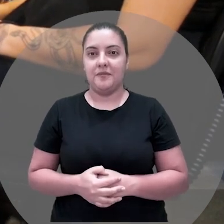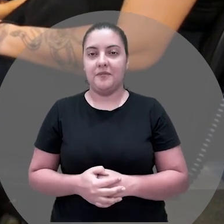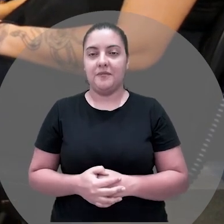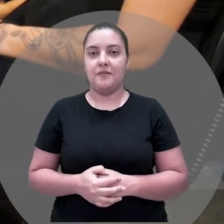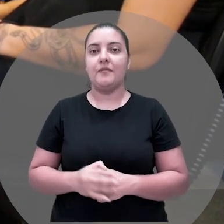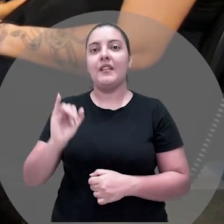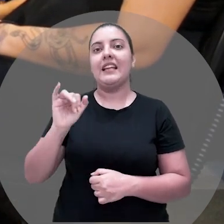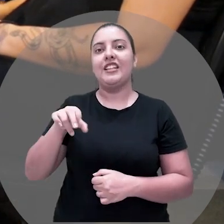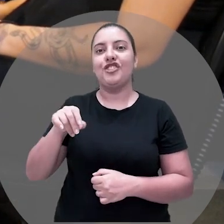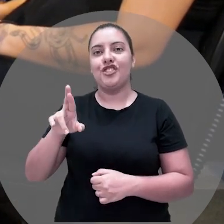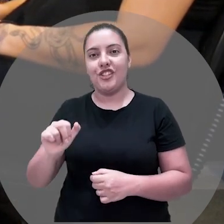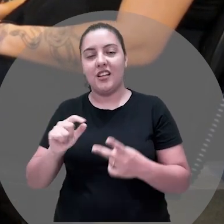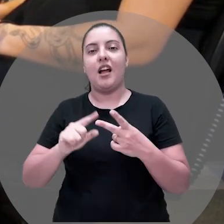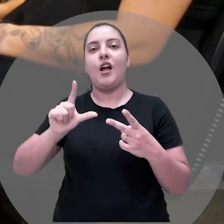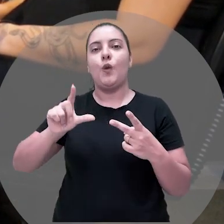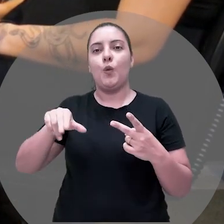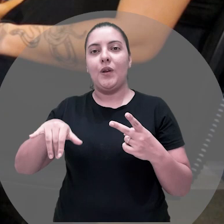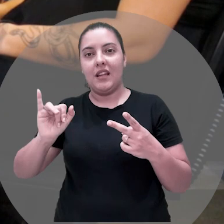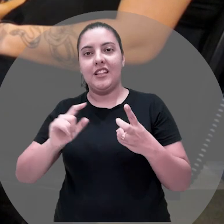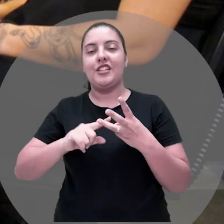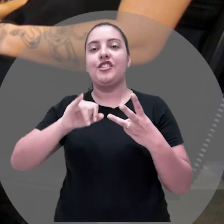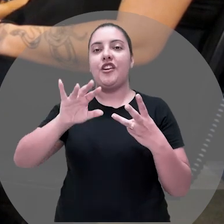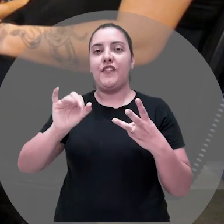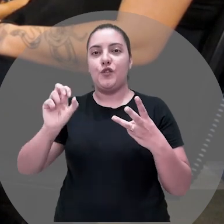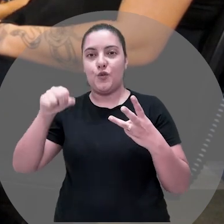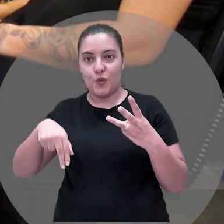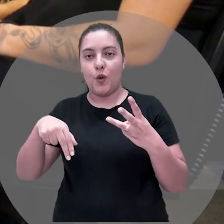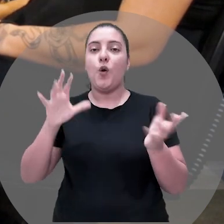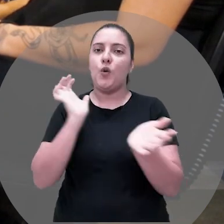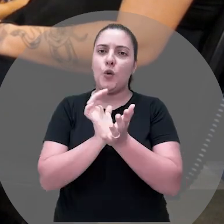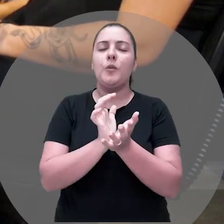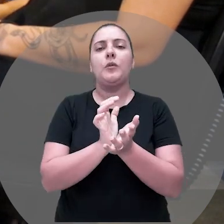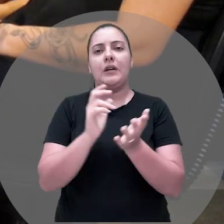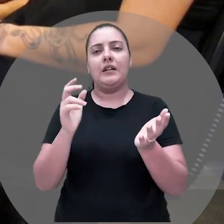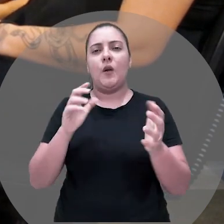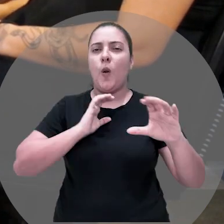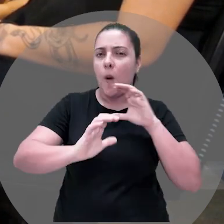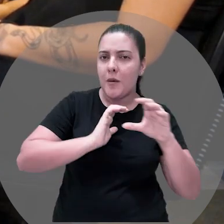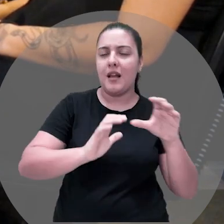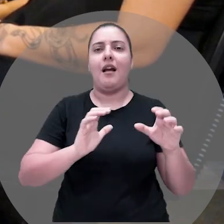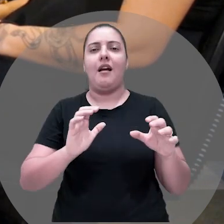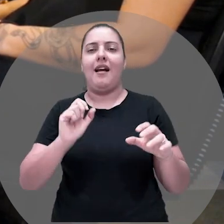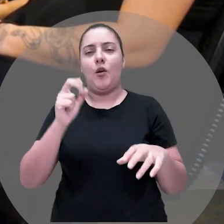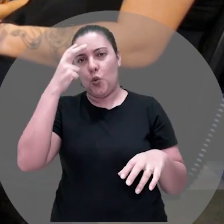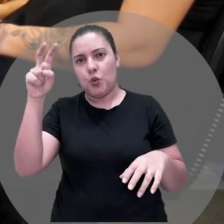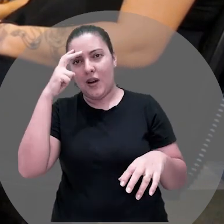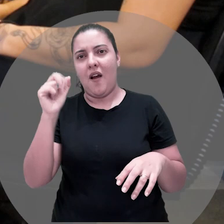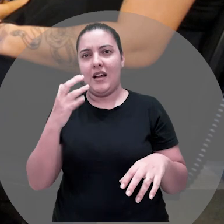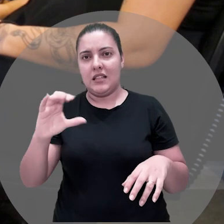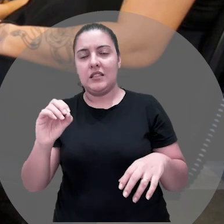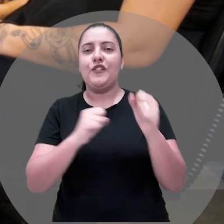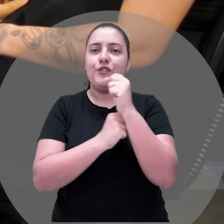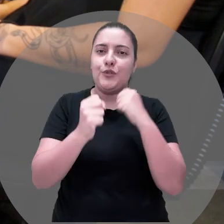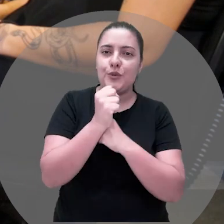Jefferson e toda a equipe ccbj da comunicação ação cultural infraestrutura ou Norte